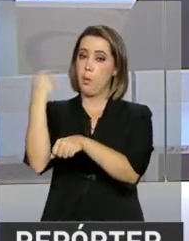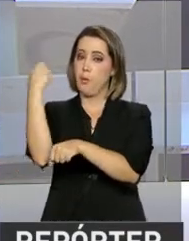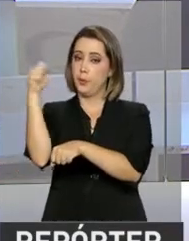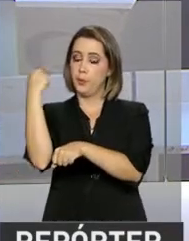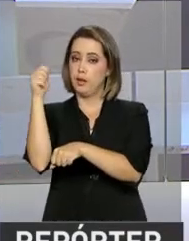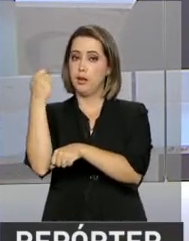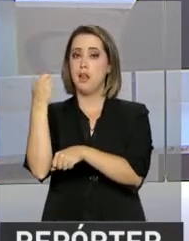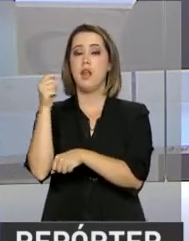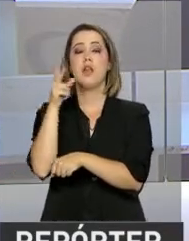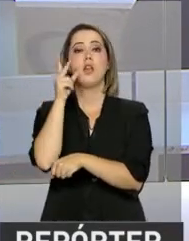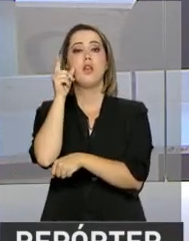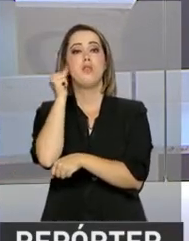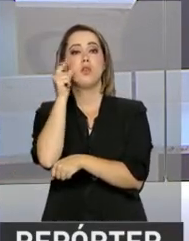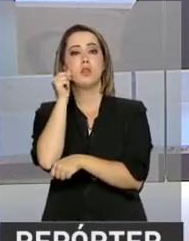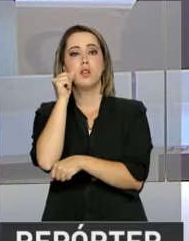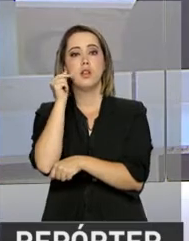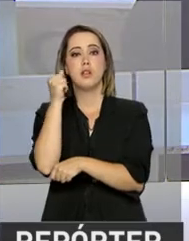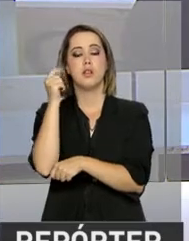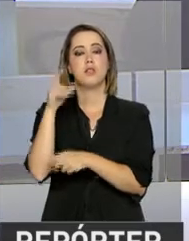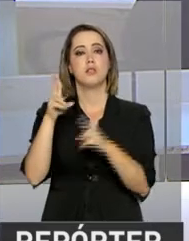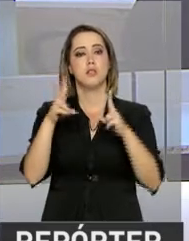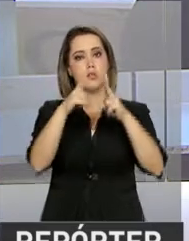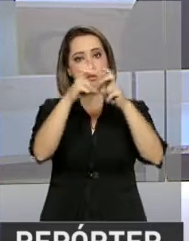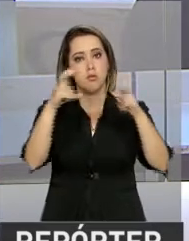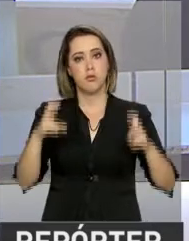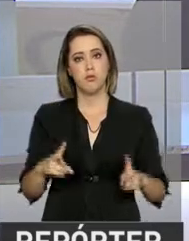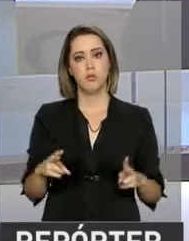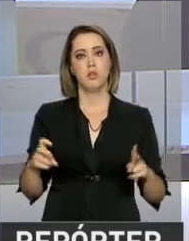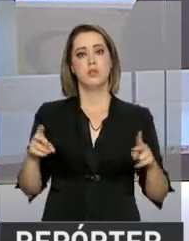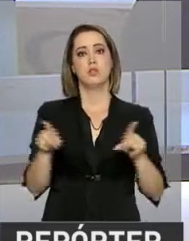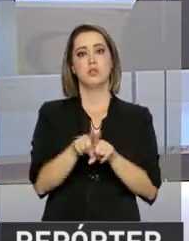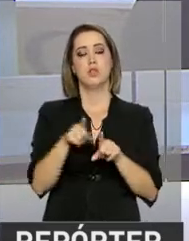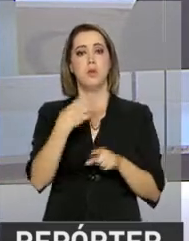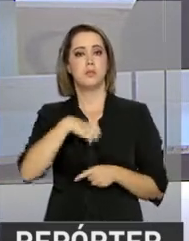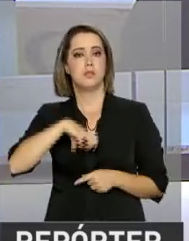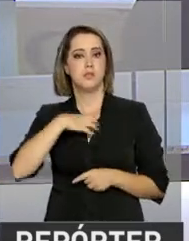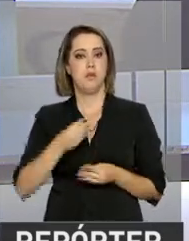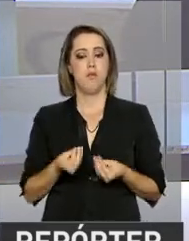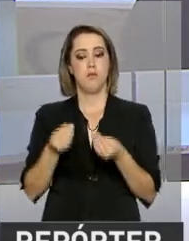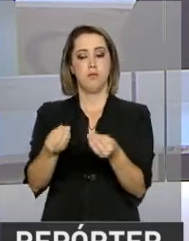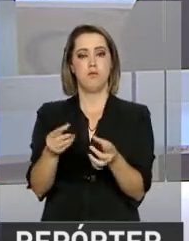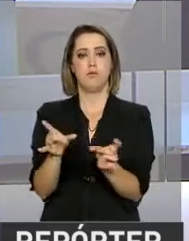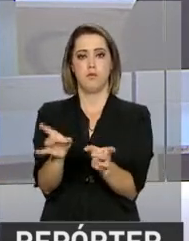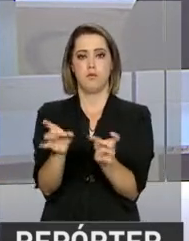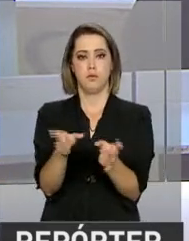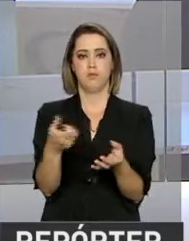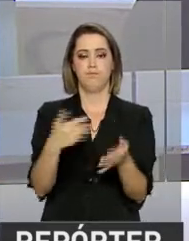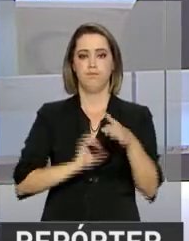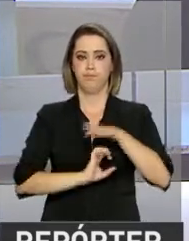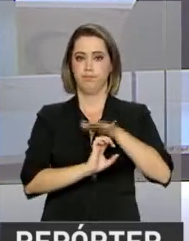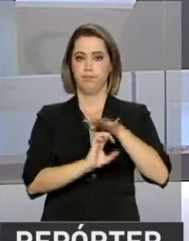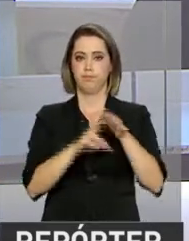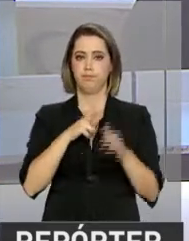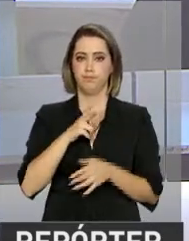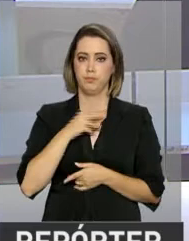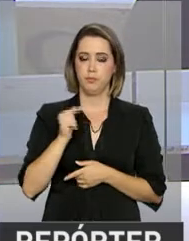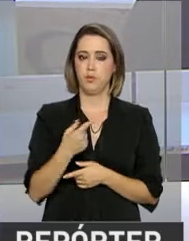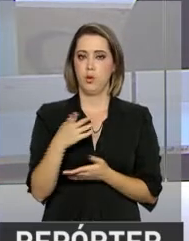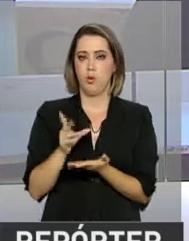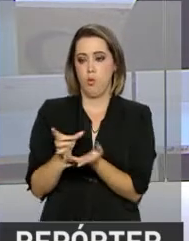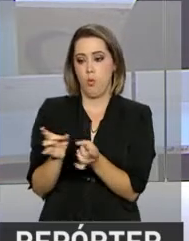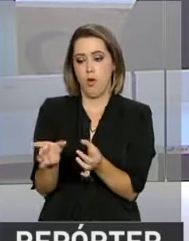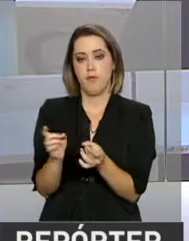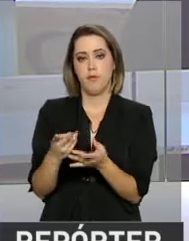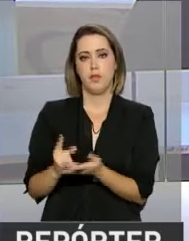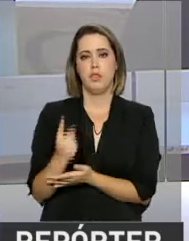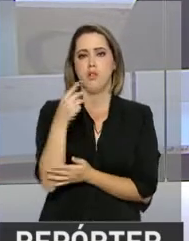Alegre, Fortaleza, Florianópolis e Salvador foram concedidos à iniciativa privada. Com a concessão, serão arrecadados